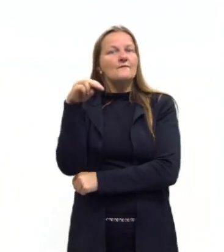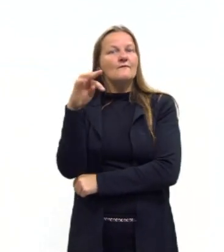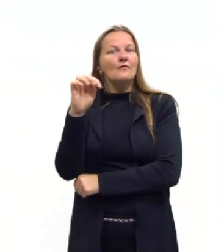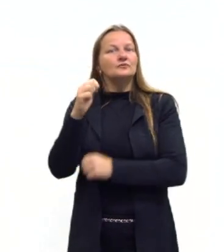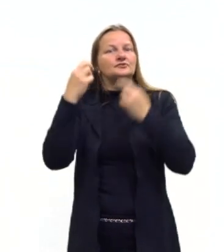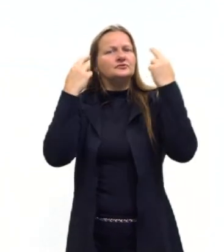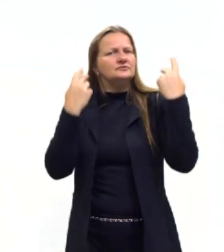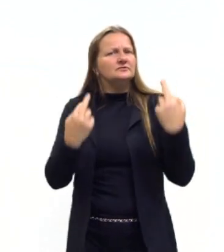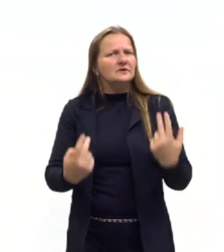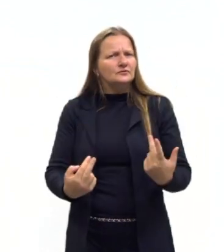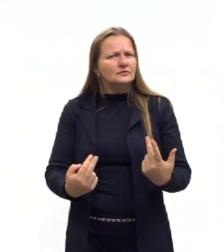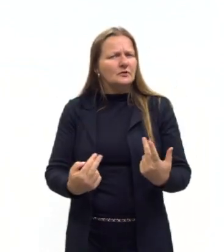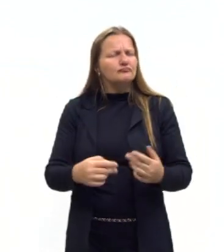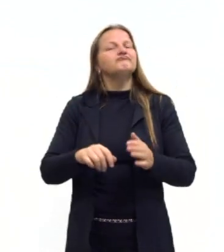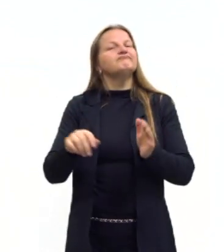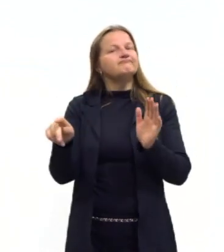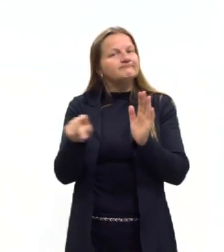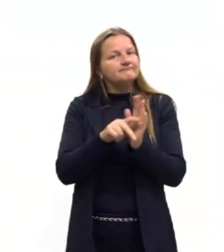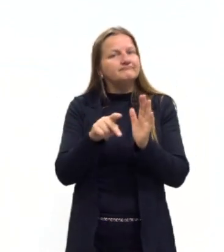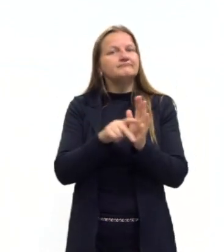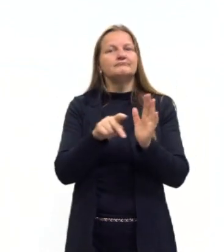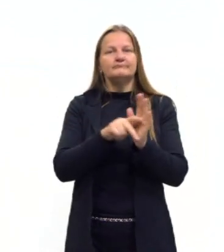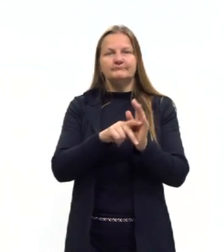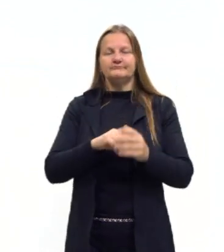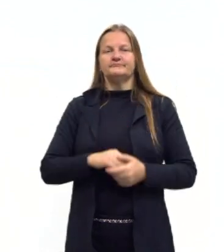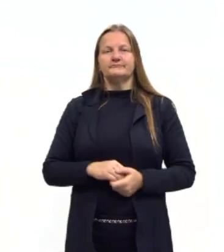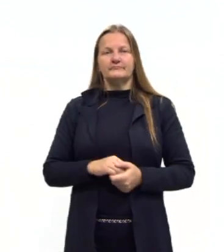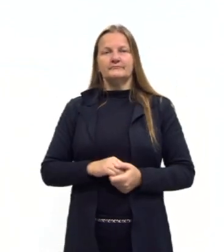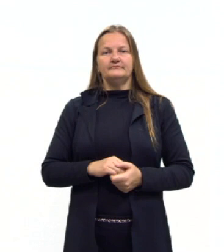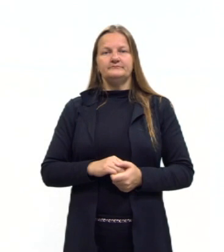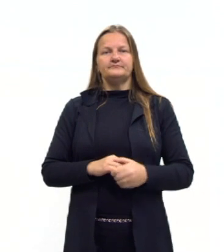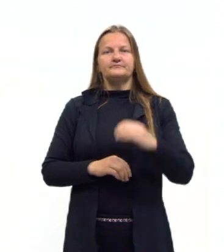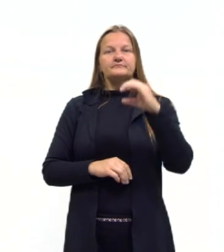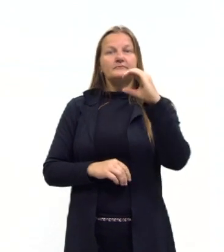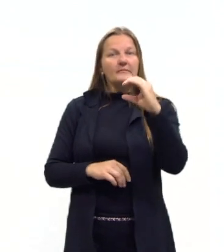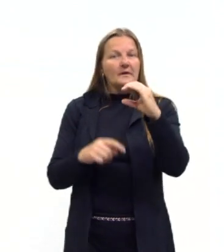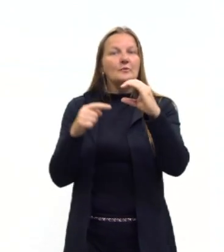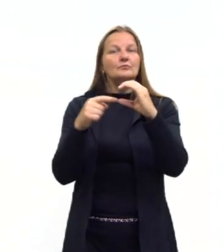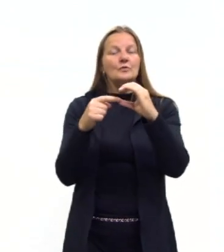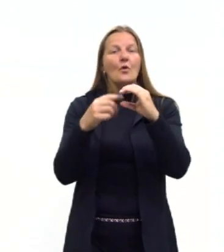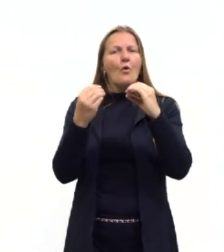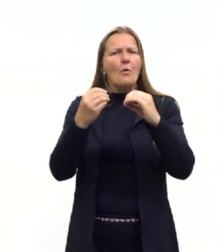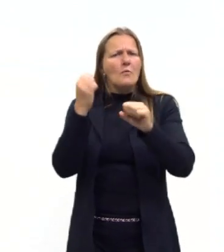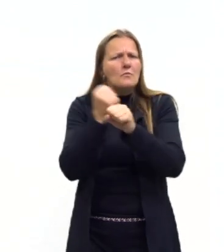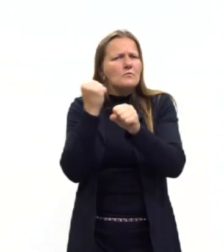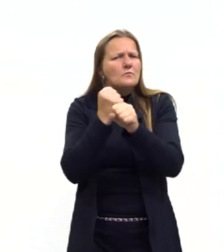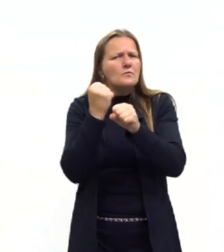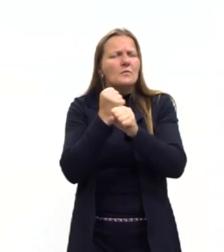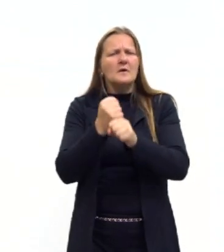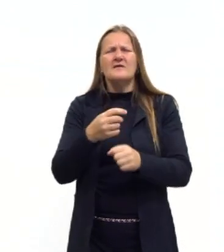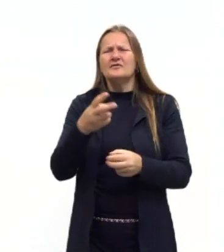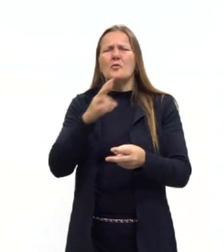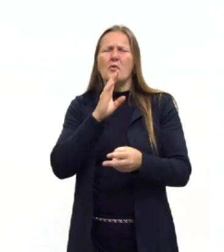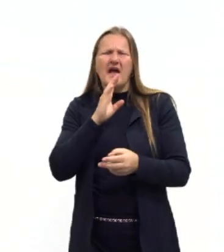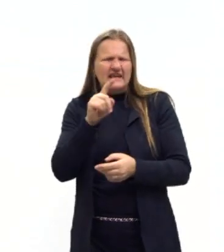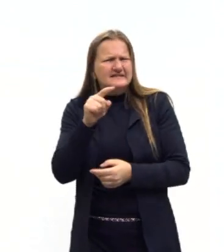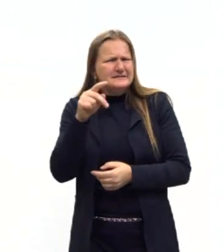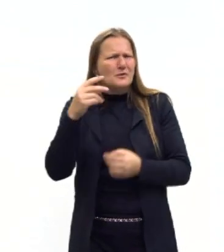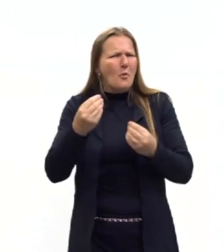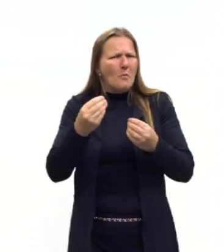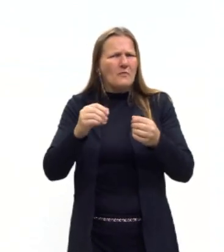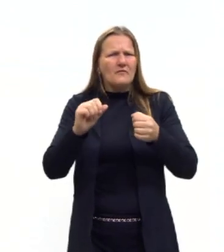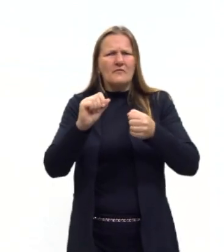hidrocarbonetos você sabia disso mas como que se forma o petróleo a gente ouvi muito falar de petróleo e funciona